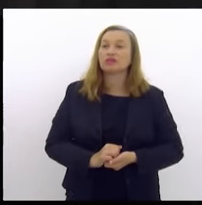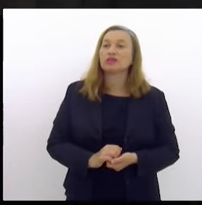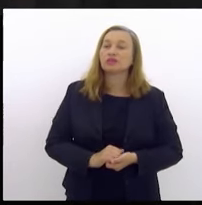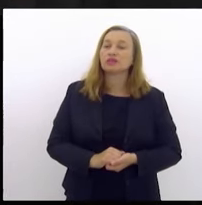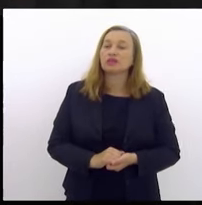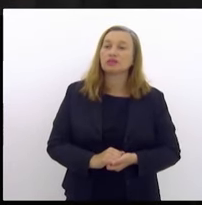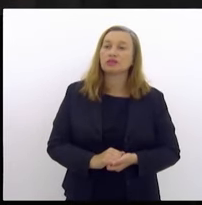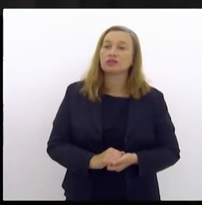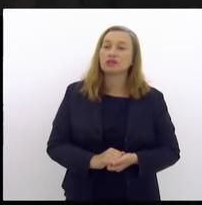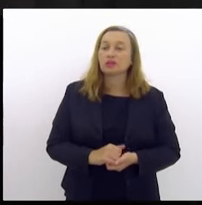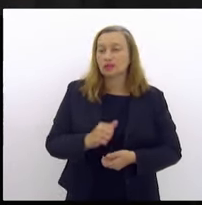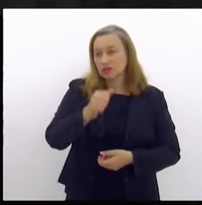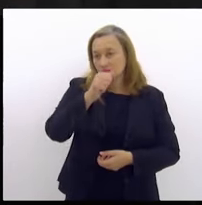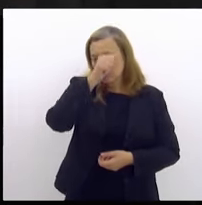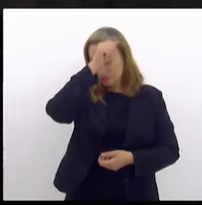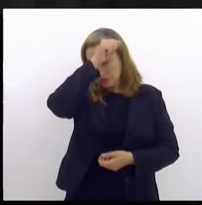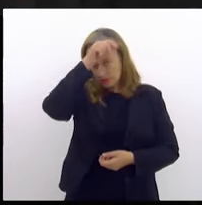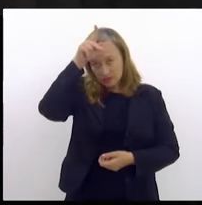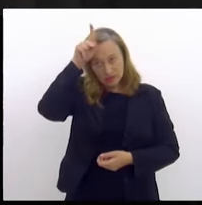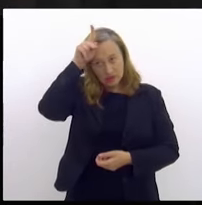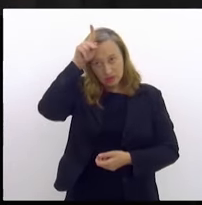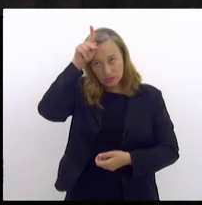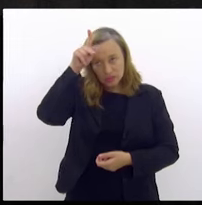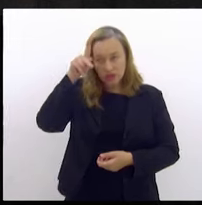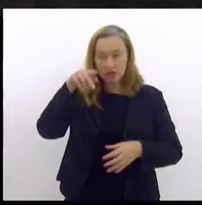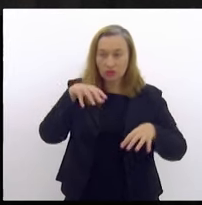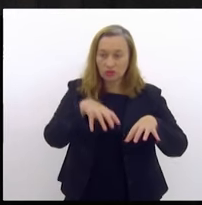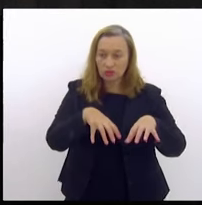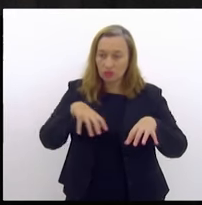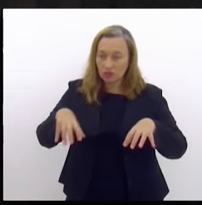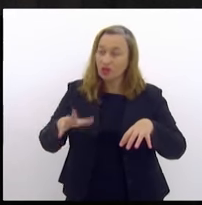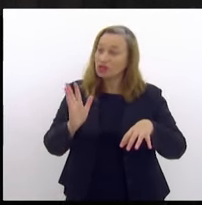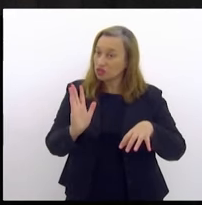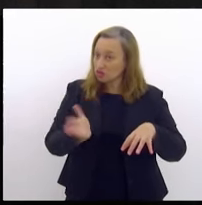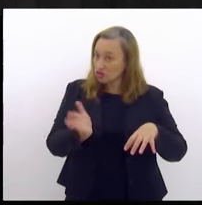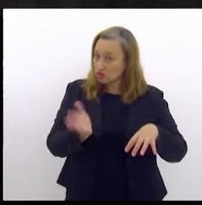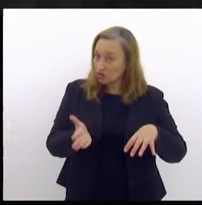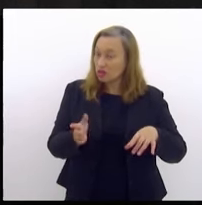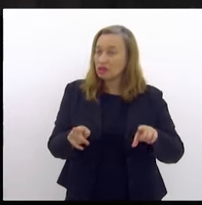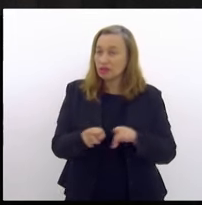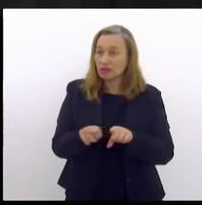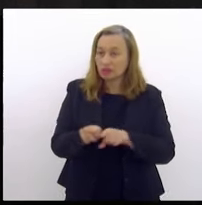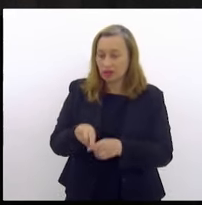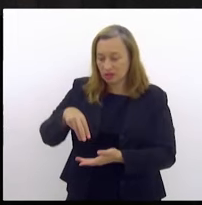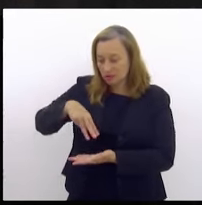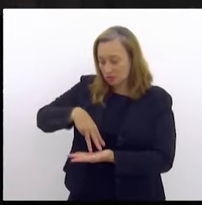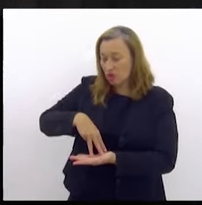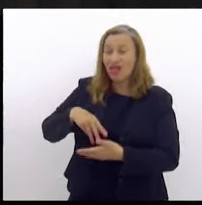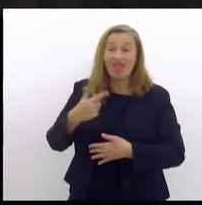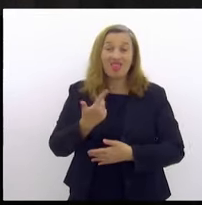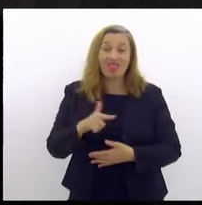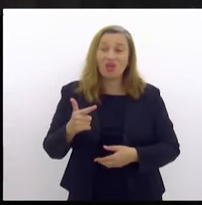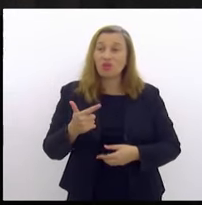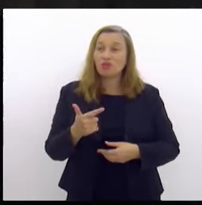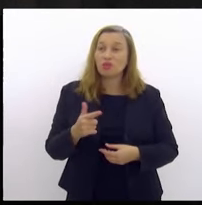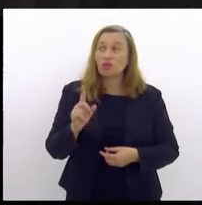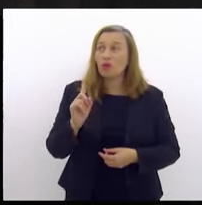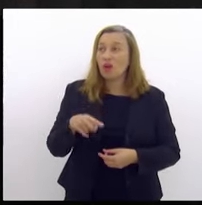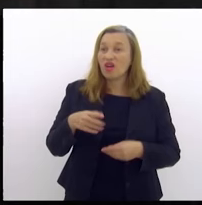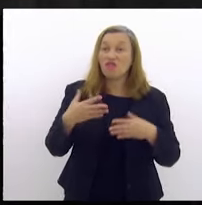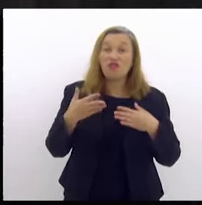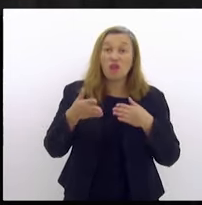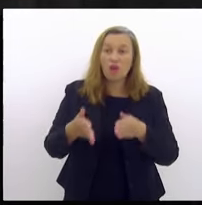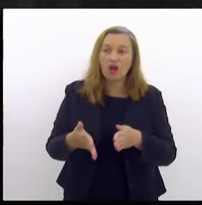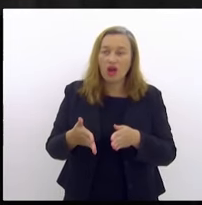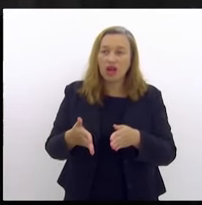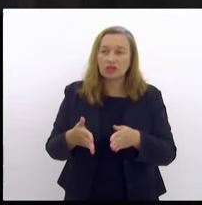respectivas benfeitorias já existentes, além do sambódromo. Então, não é